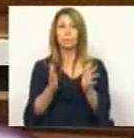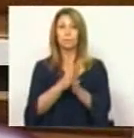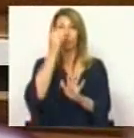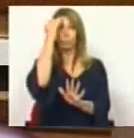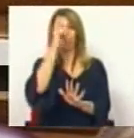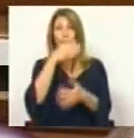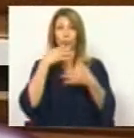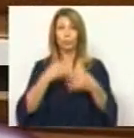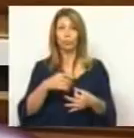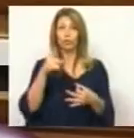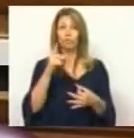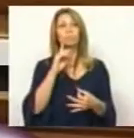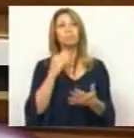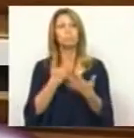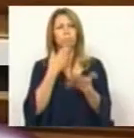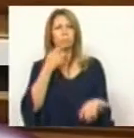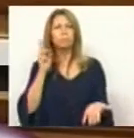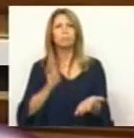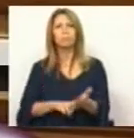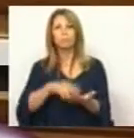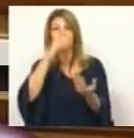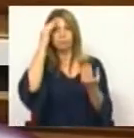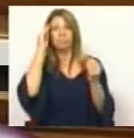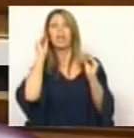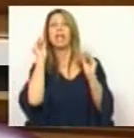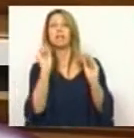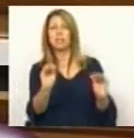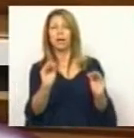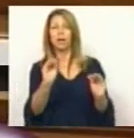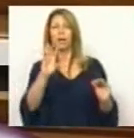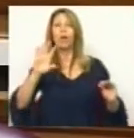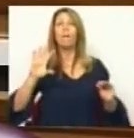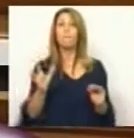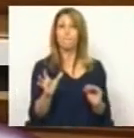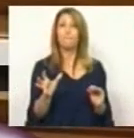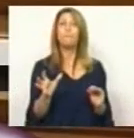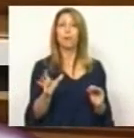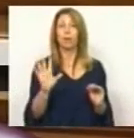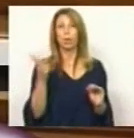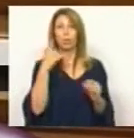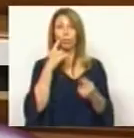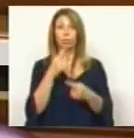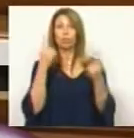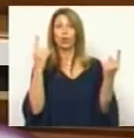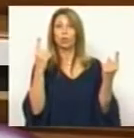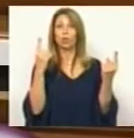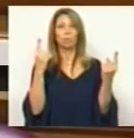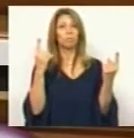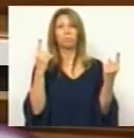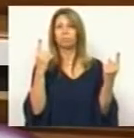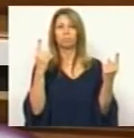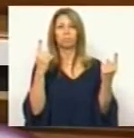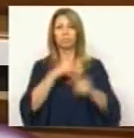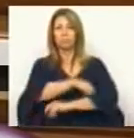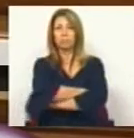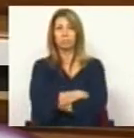professores que têm dado uma verdadeira lição ao país quando demonstram que não se deve baixar